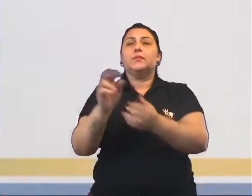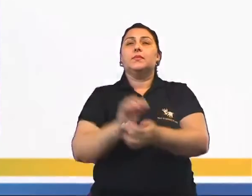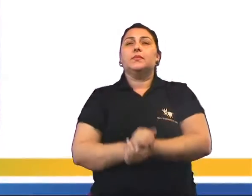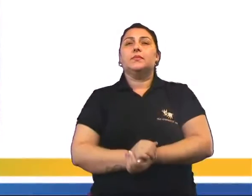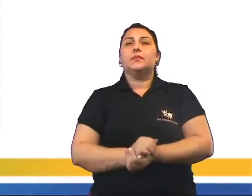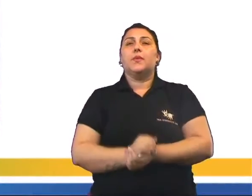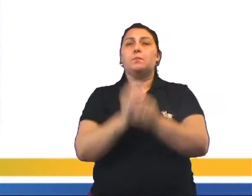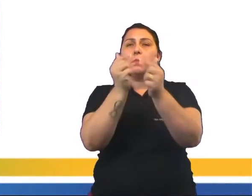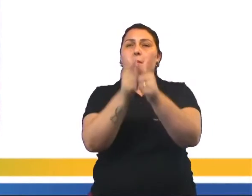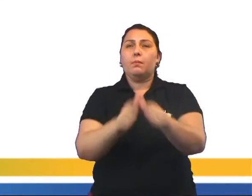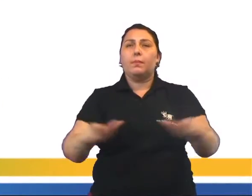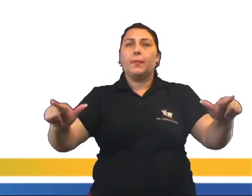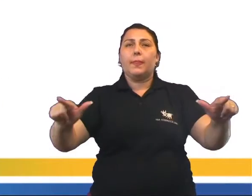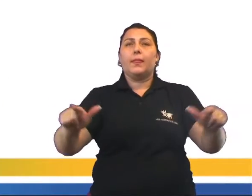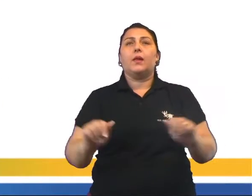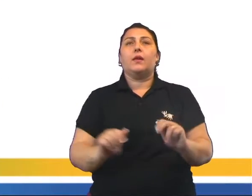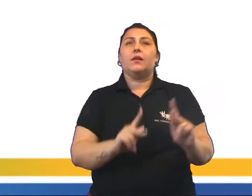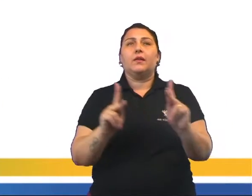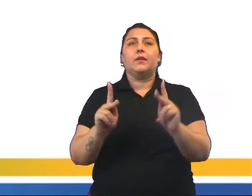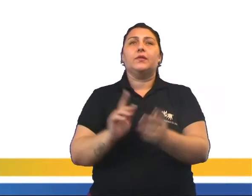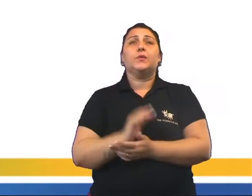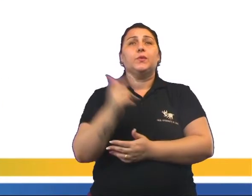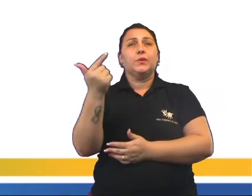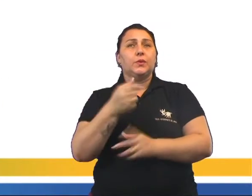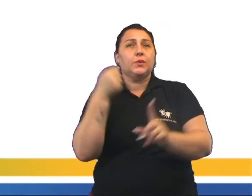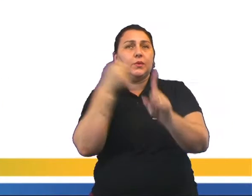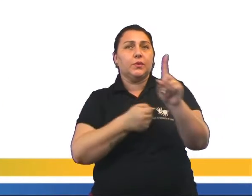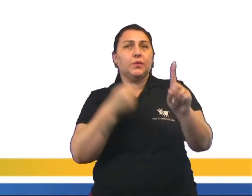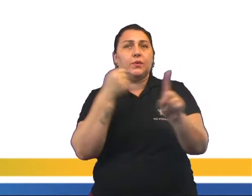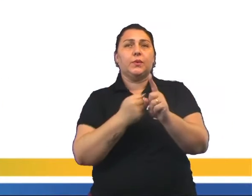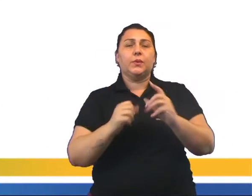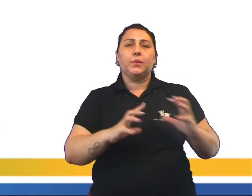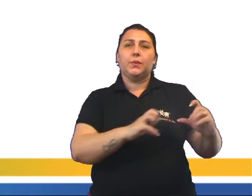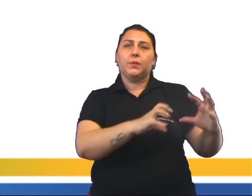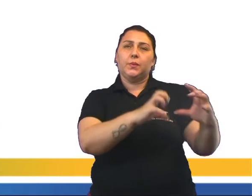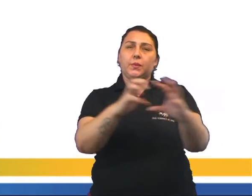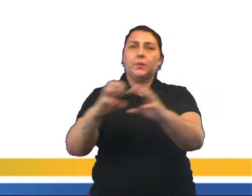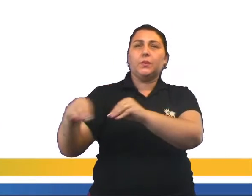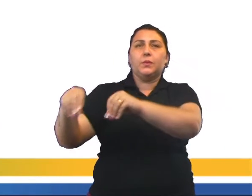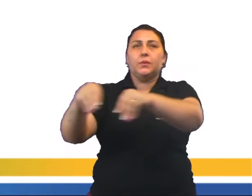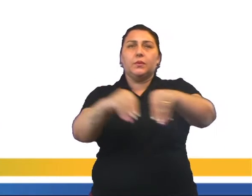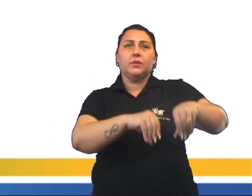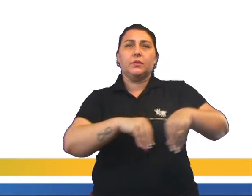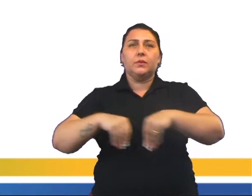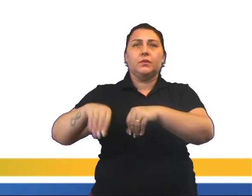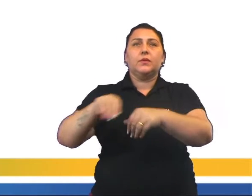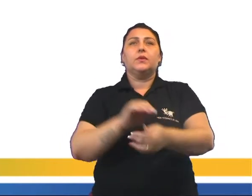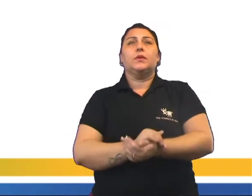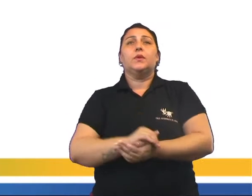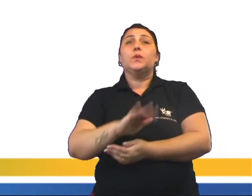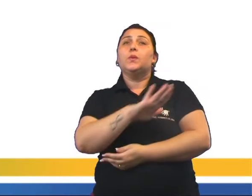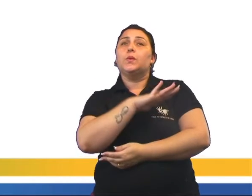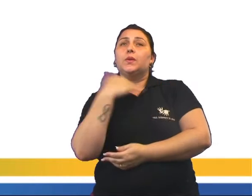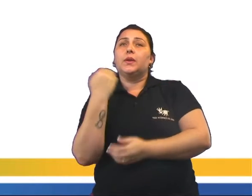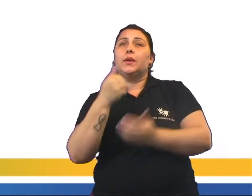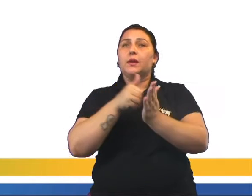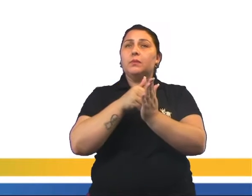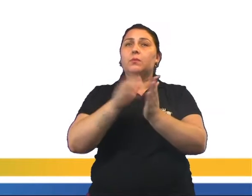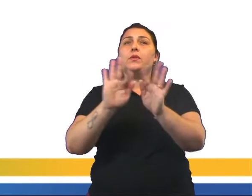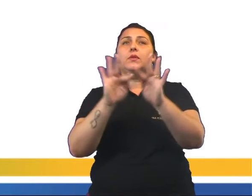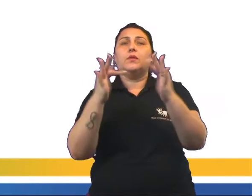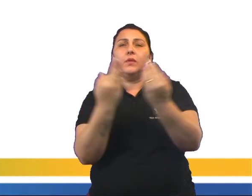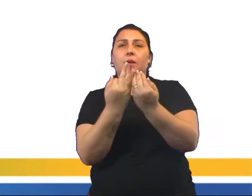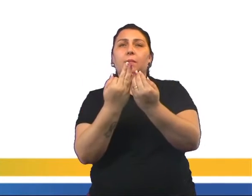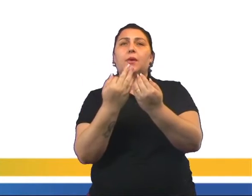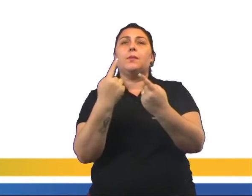da desertificação, ok? O segundo impacto que também acontece por conta disso são os conflitos